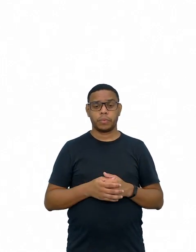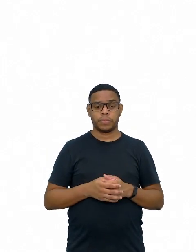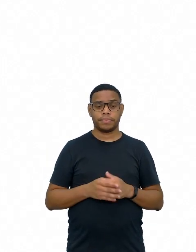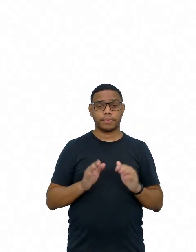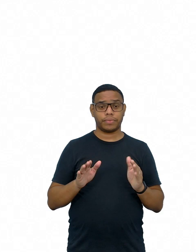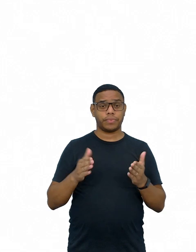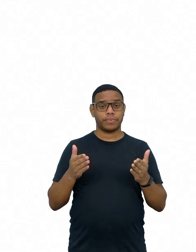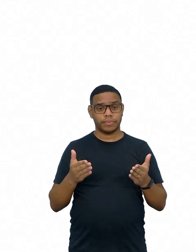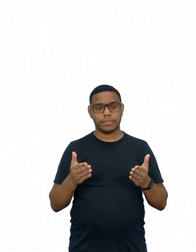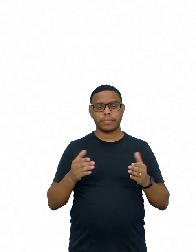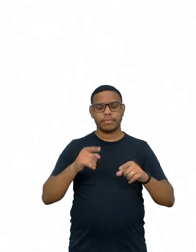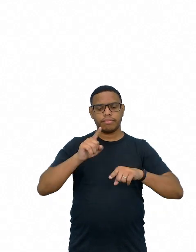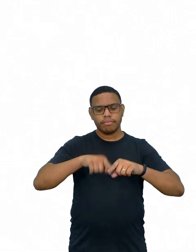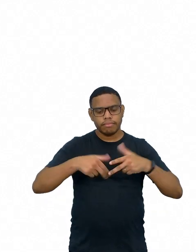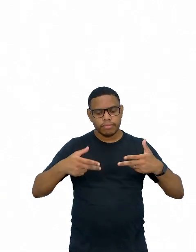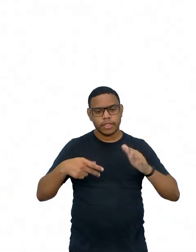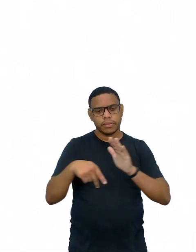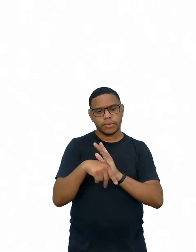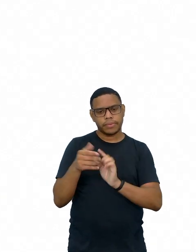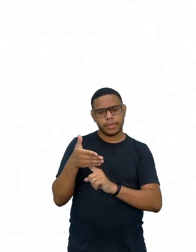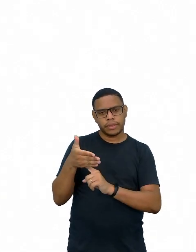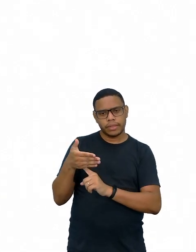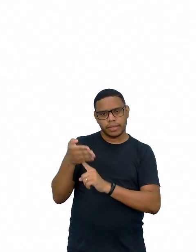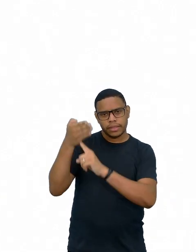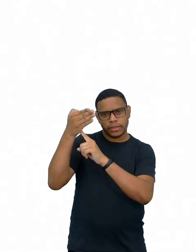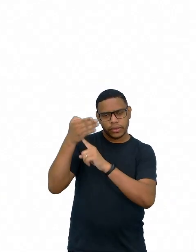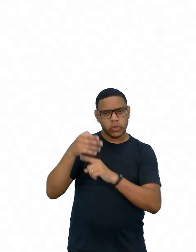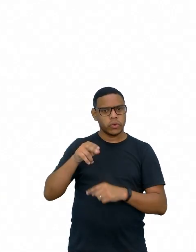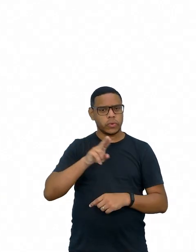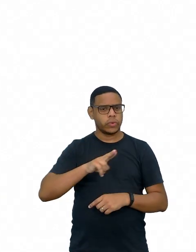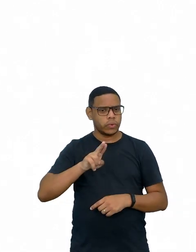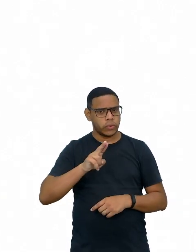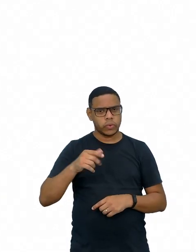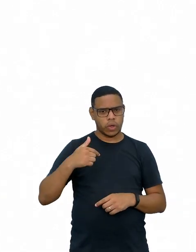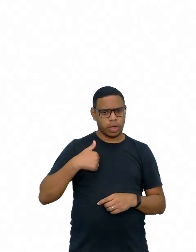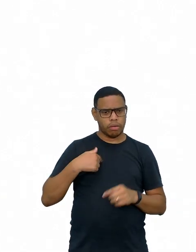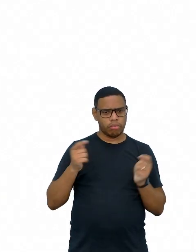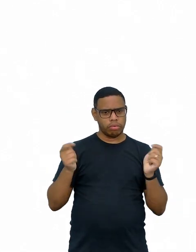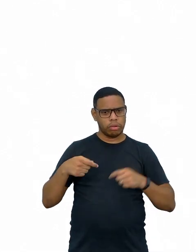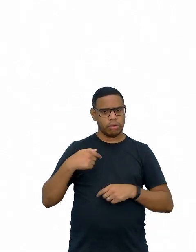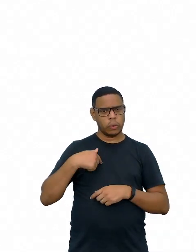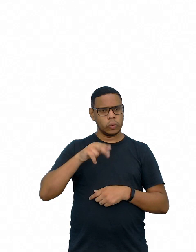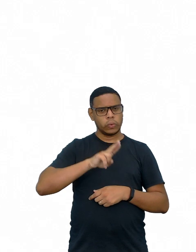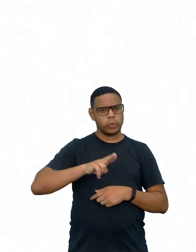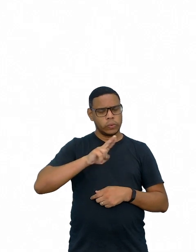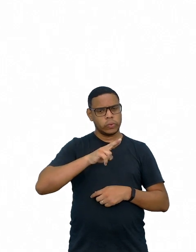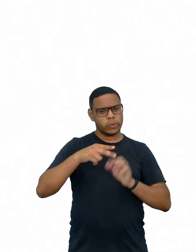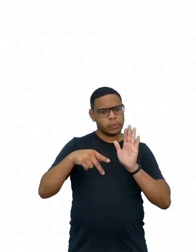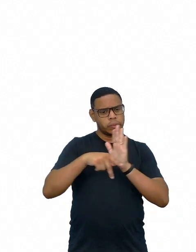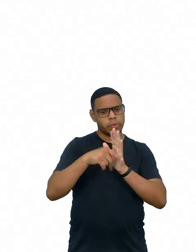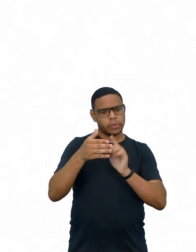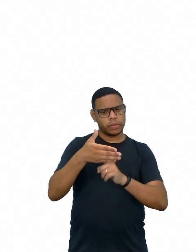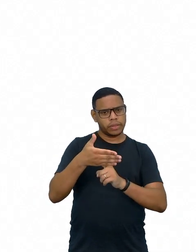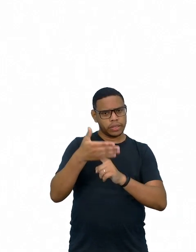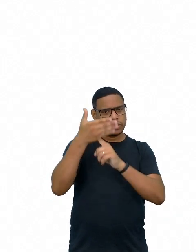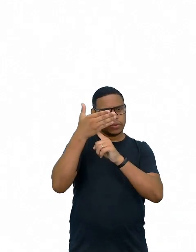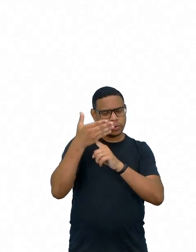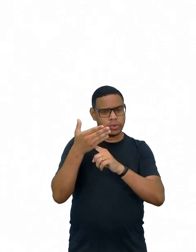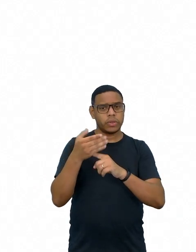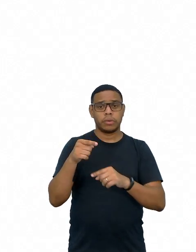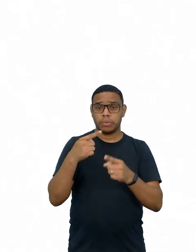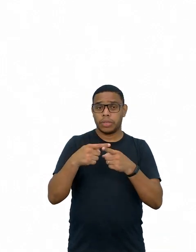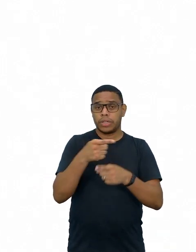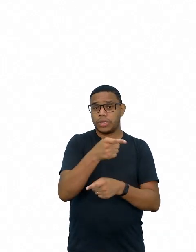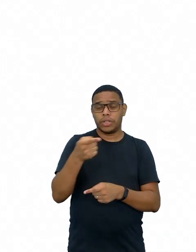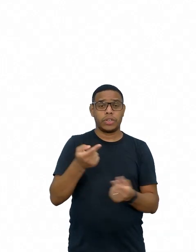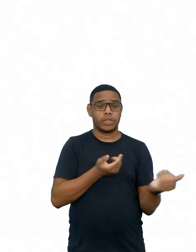Quais os recursos tecnológicos estão disponíveis? O que eu tenho na minha mão de tecnologia, já que jovem gosta tanto